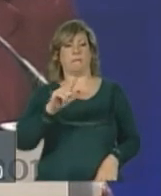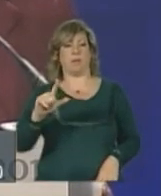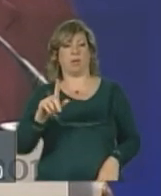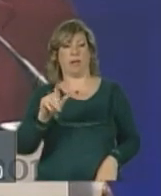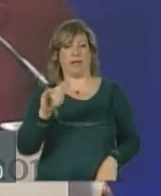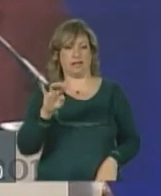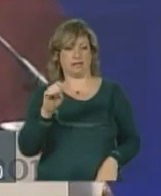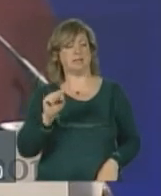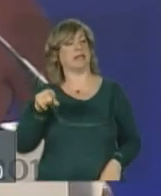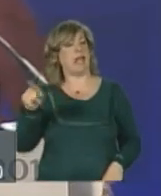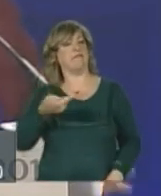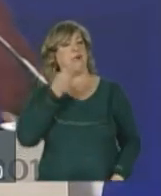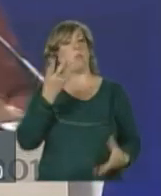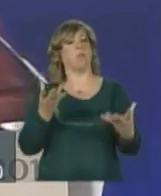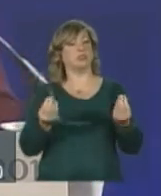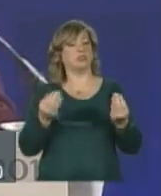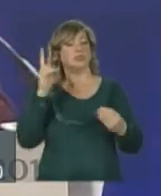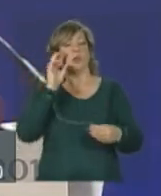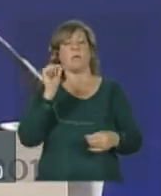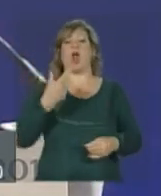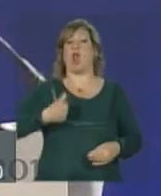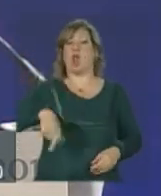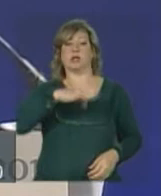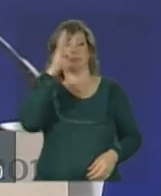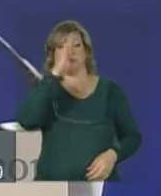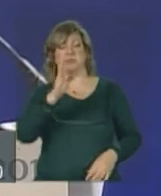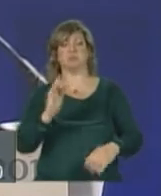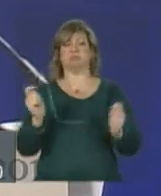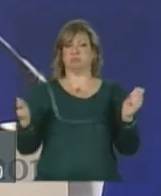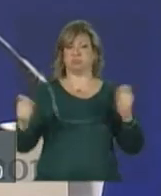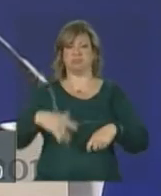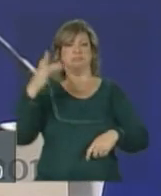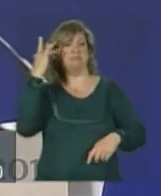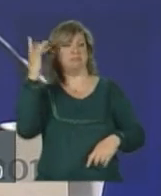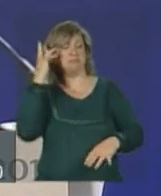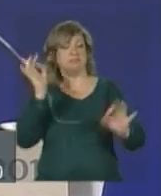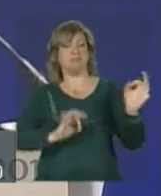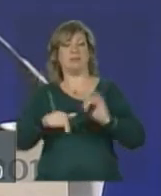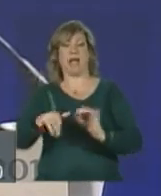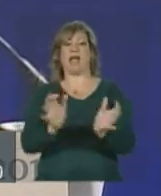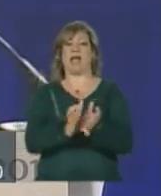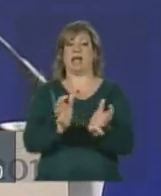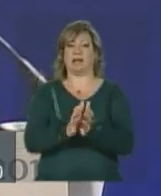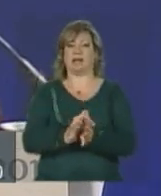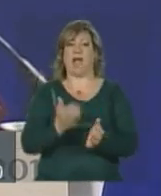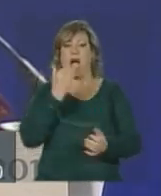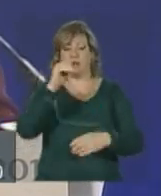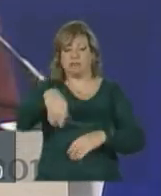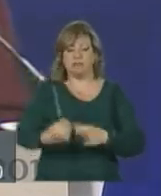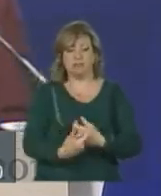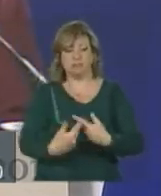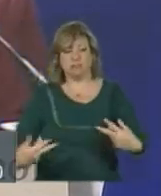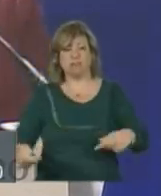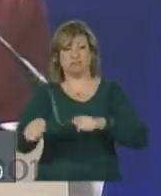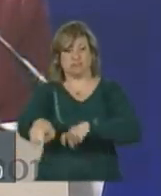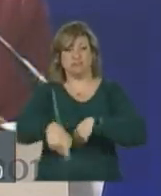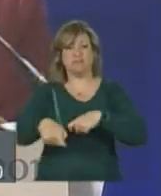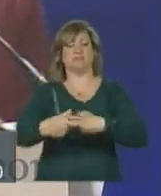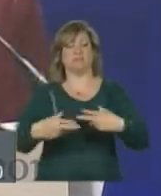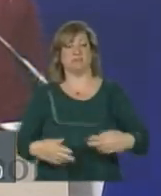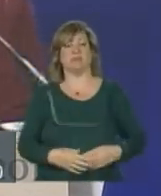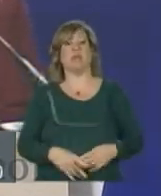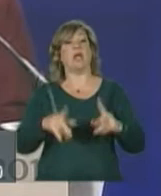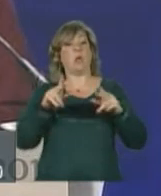ele essa nossa capacidade, essa nossa expertise nessa área. Como também foi muito mencionado